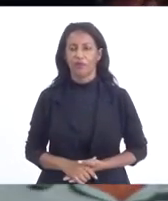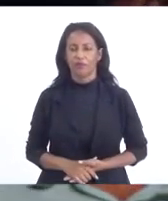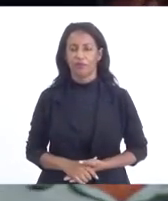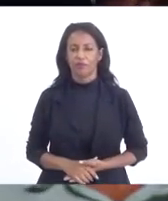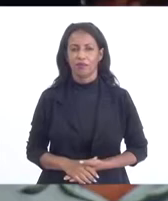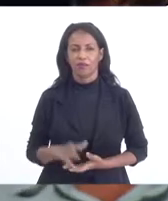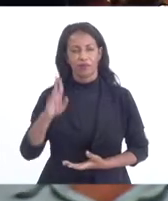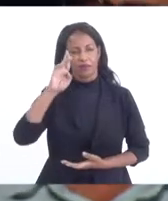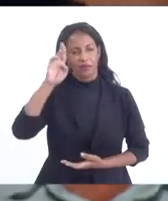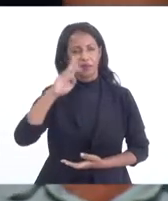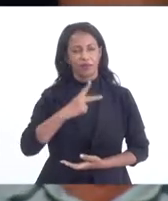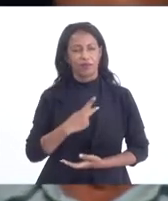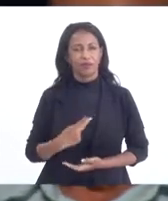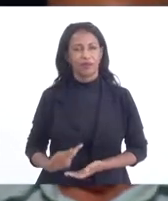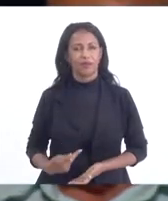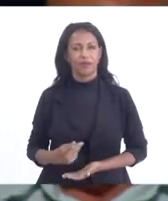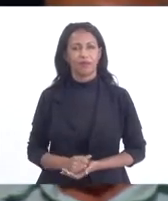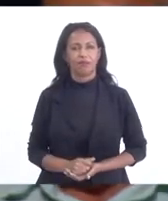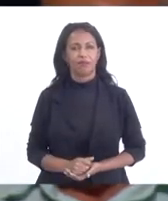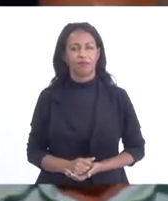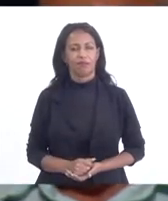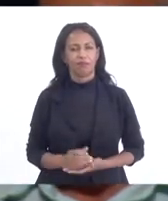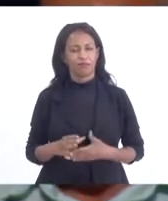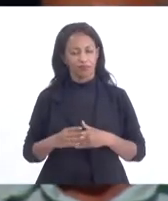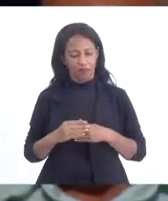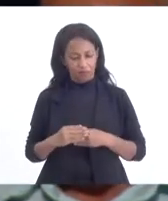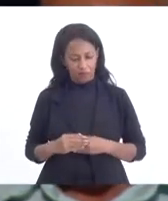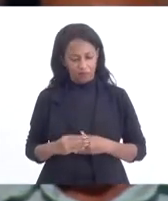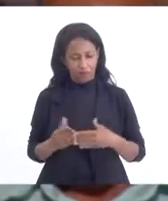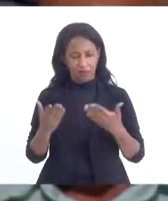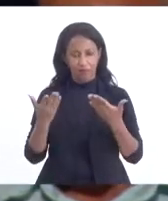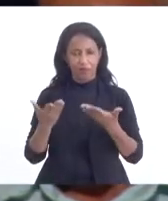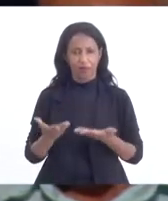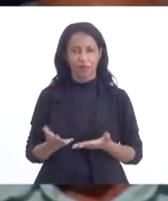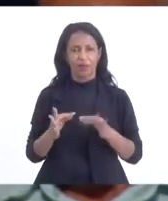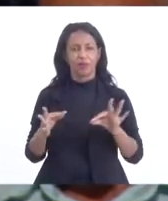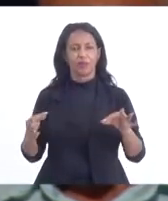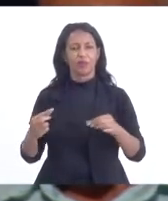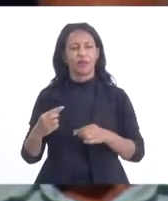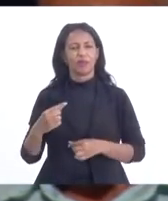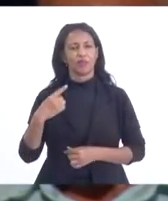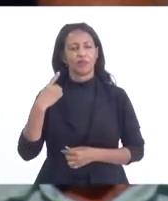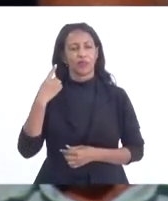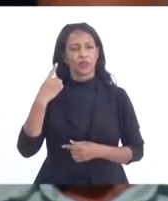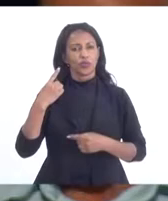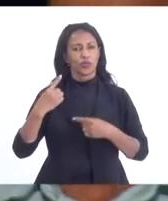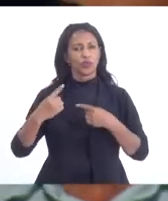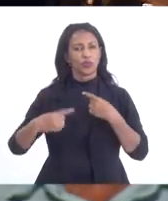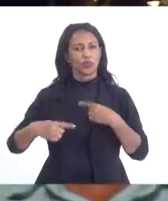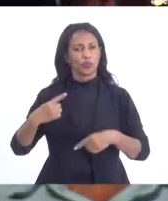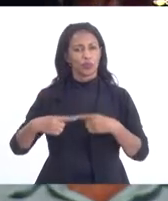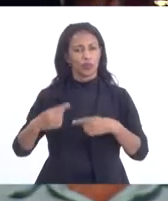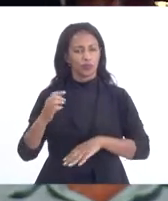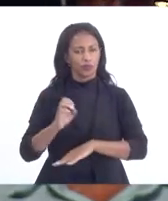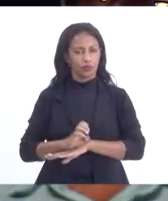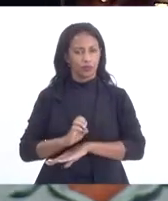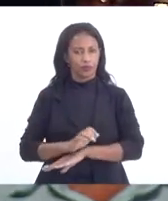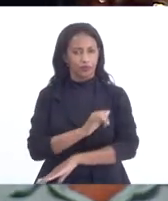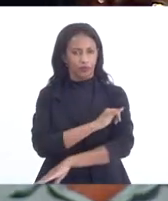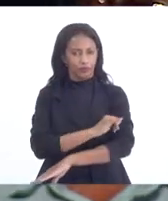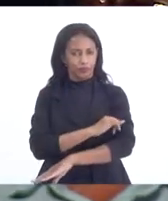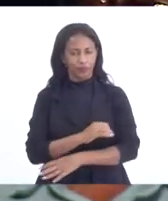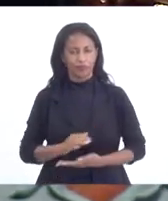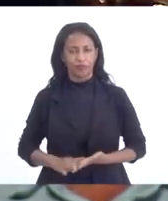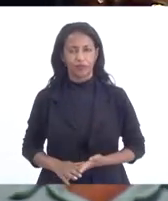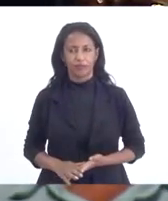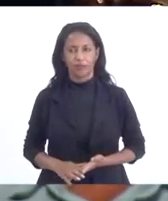Senhor presidente, saúdo na sua pessoa a todos os políticos do Estado do Rio do Brasil.